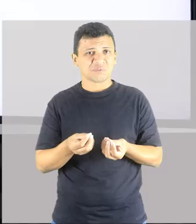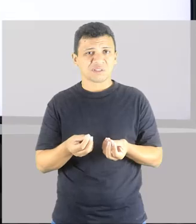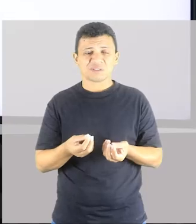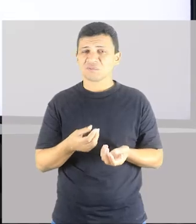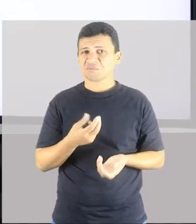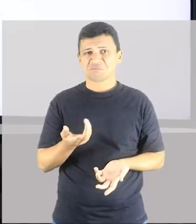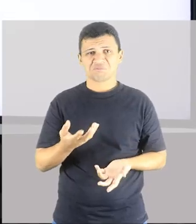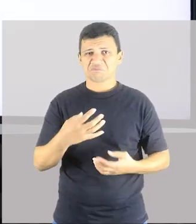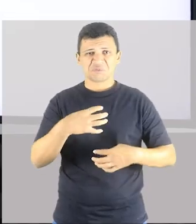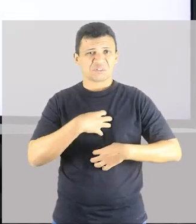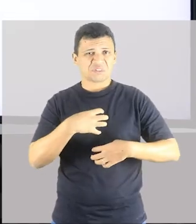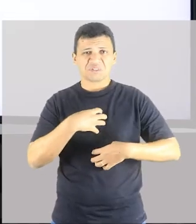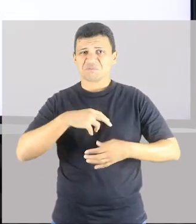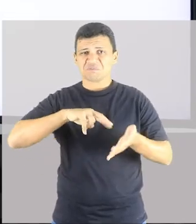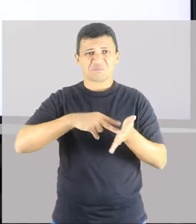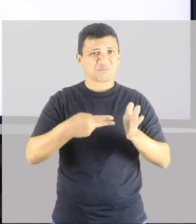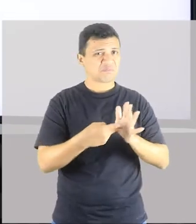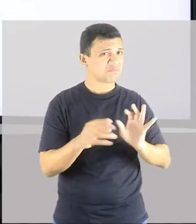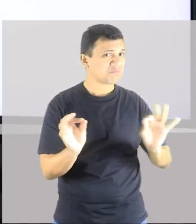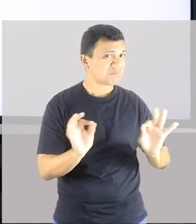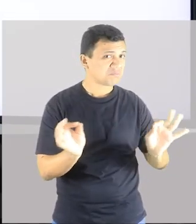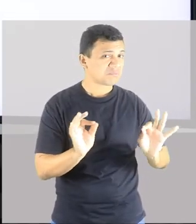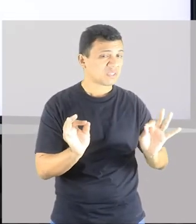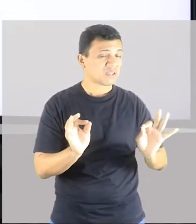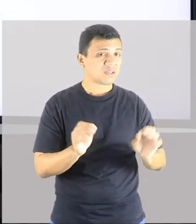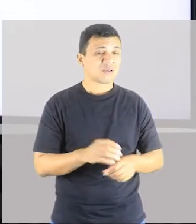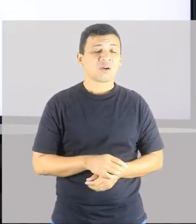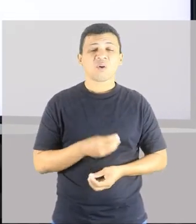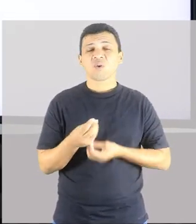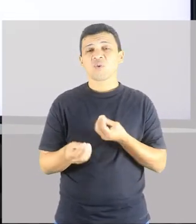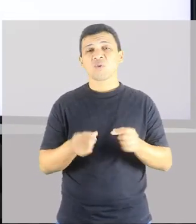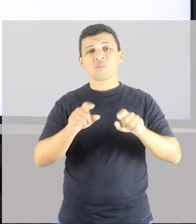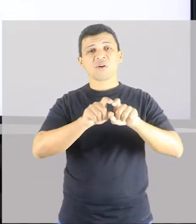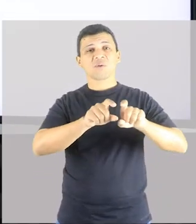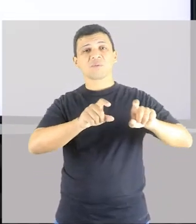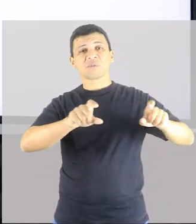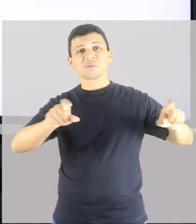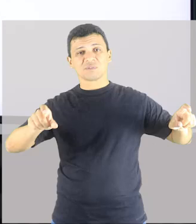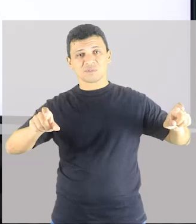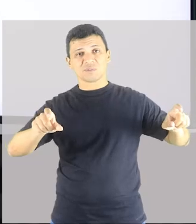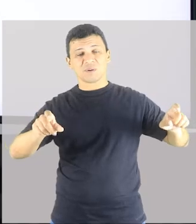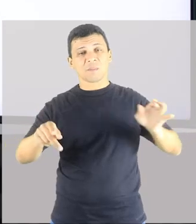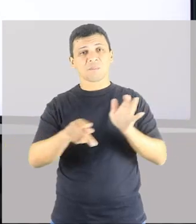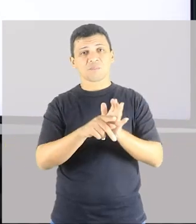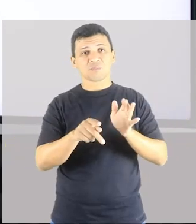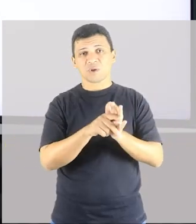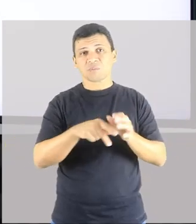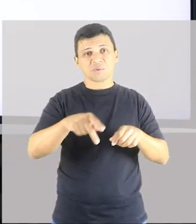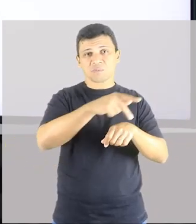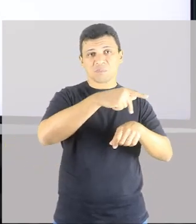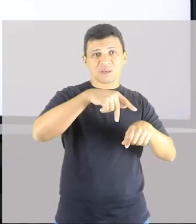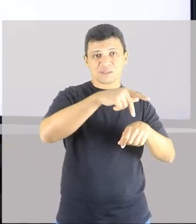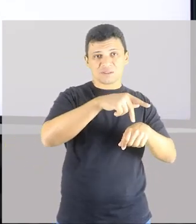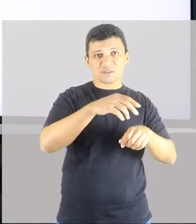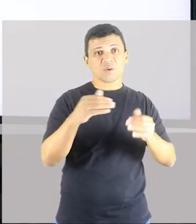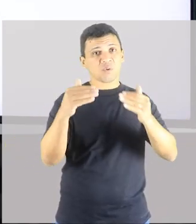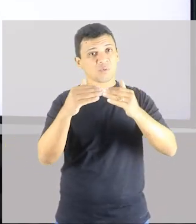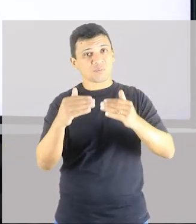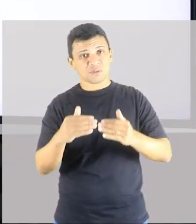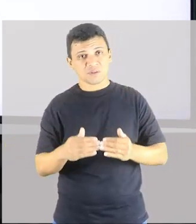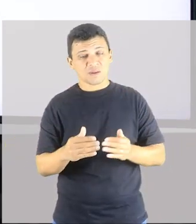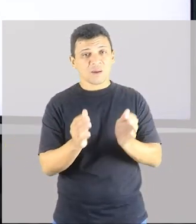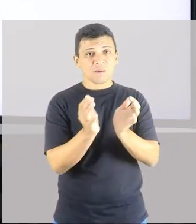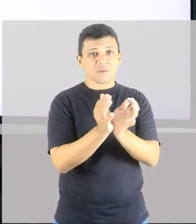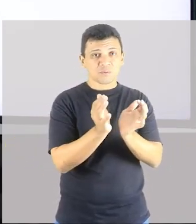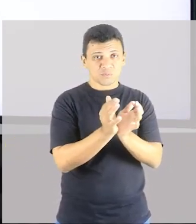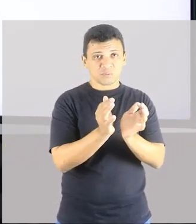fazer sentido, tá bom? Então, quando se pensa em expressões idiomáticas ou collocations ou combinações, são grupos de